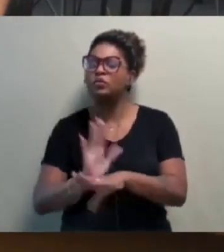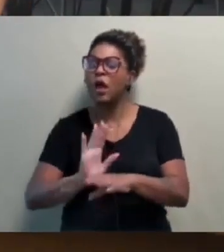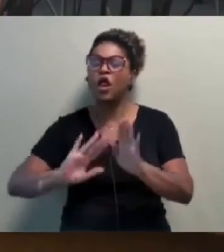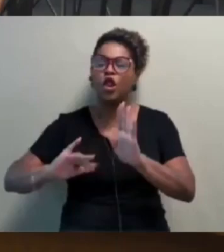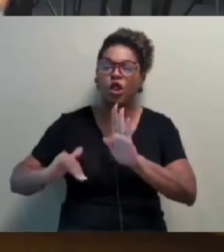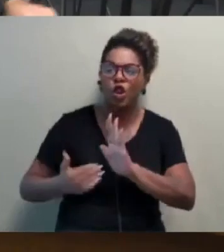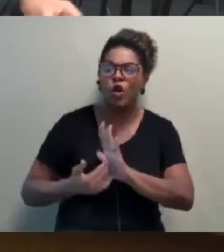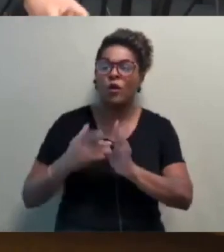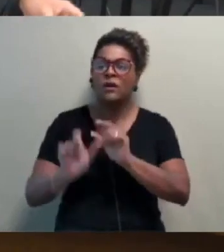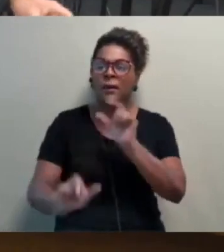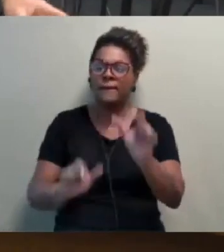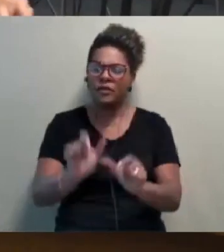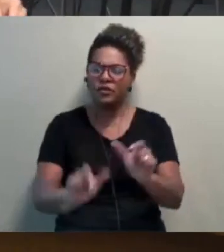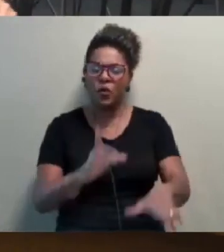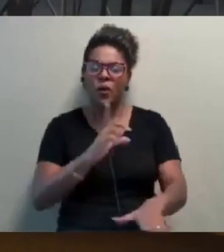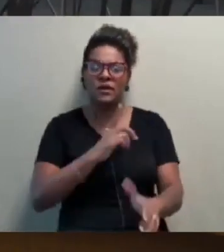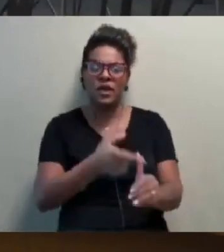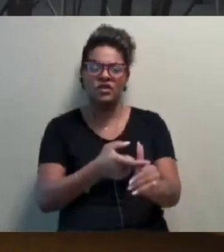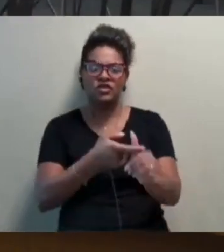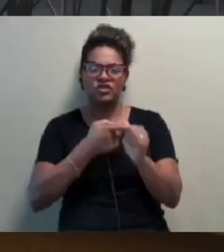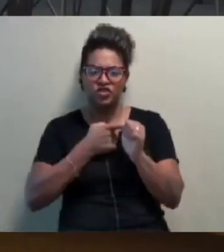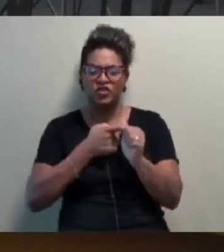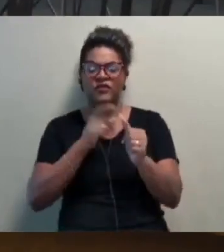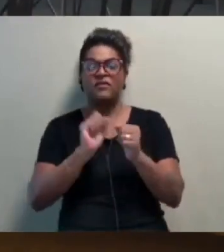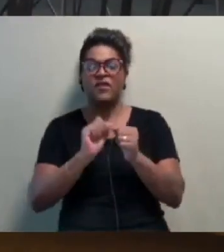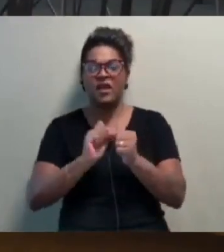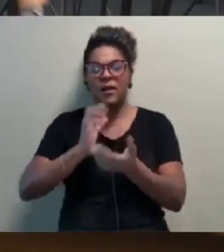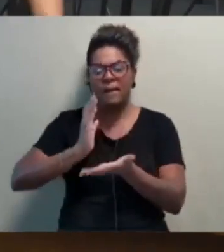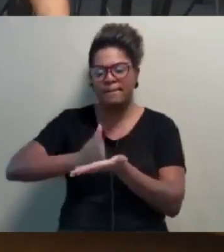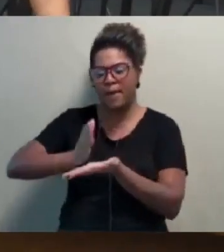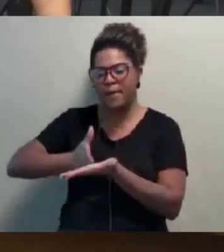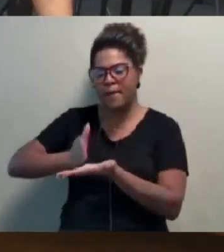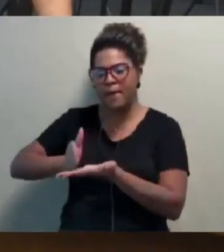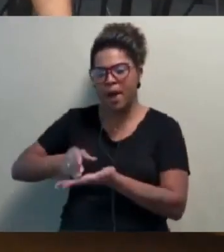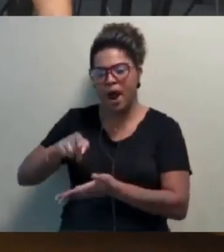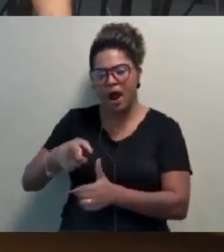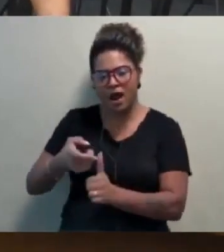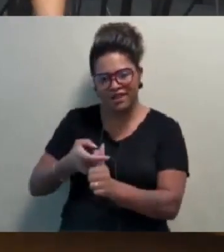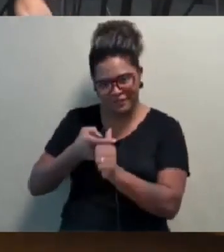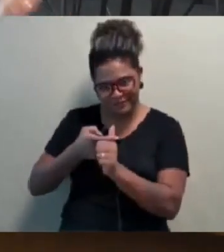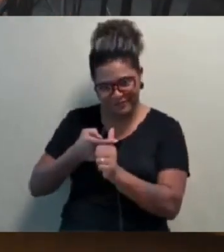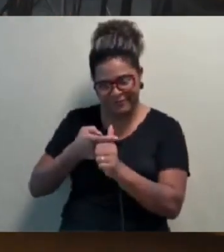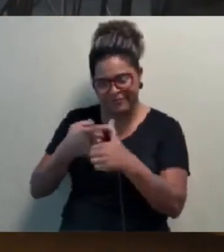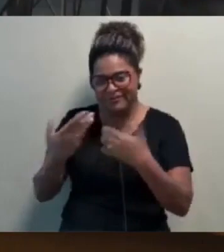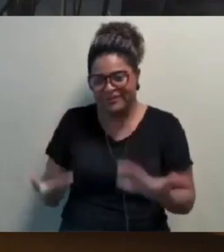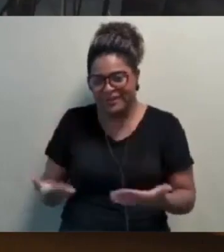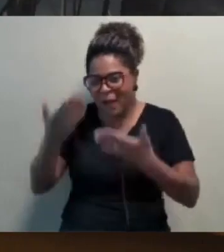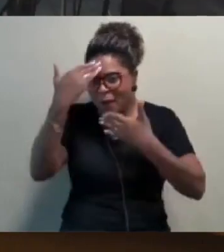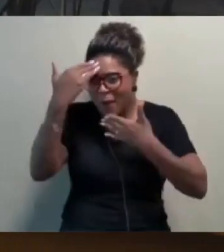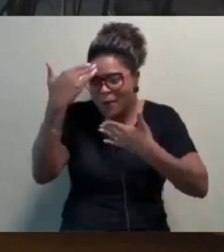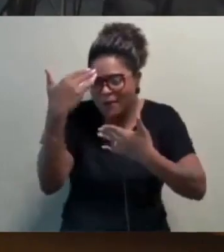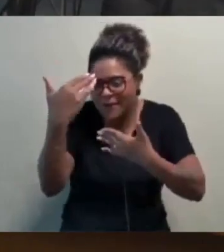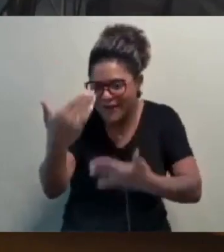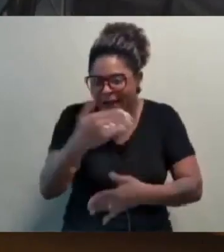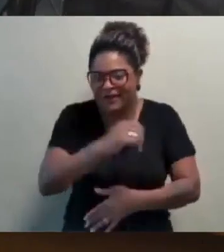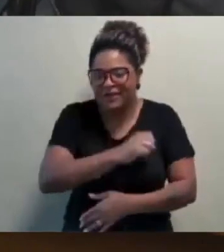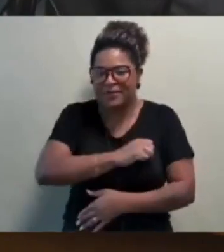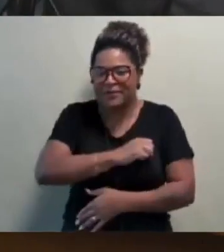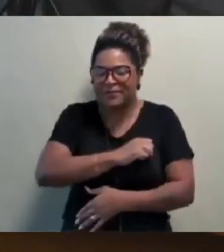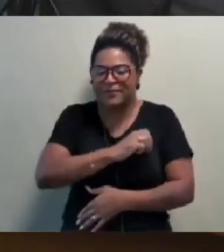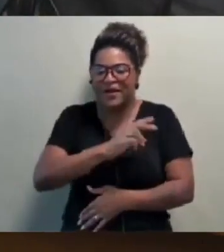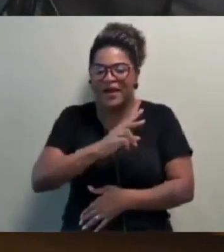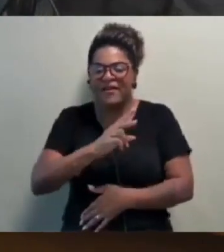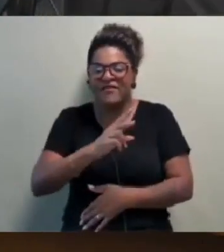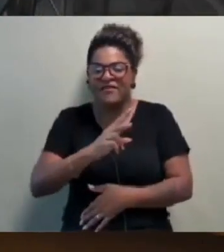que tem qualquer tipo de dívida, fazer o refinanciamento dessa dívida. Então, obrigado, prefeito Fuad, por